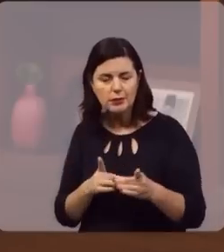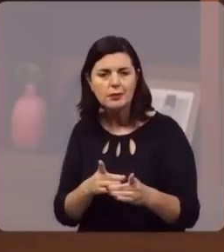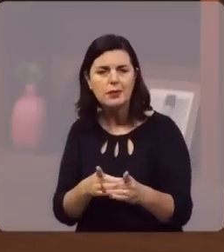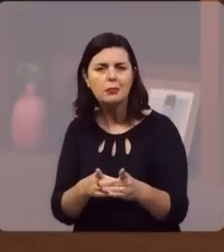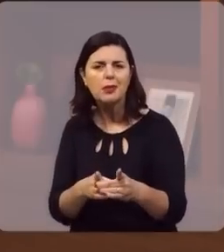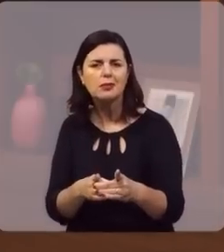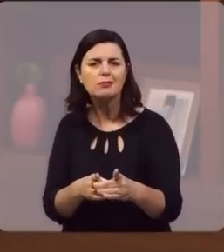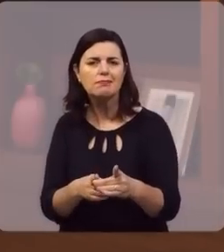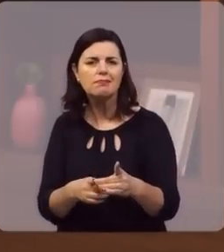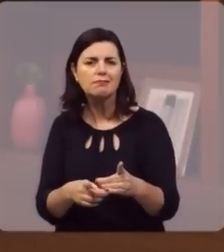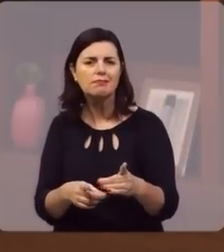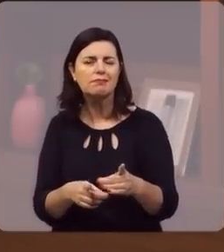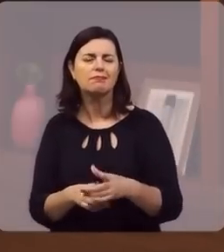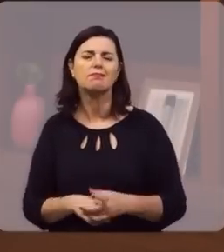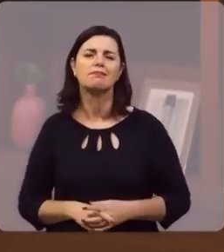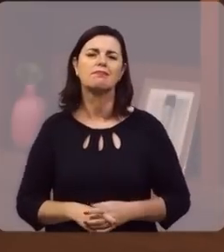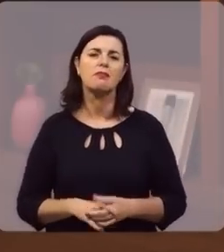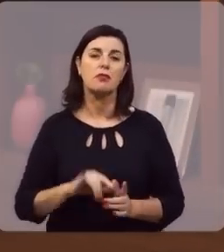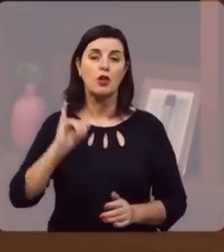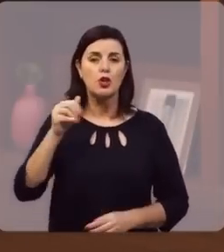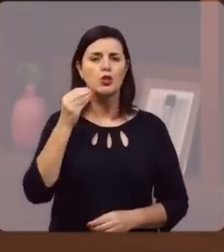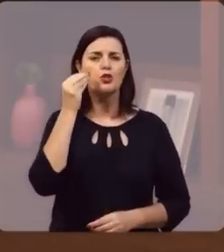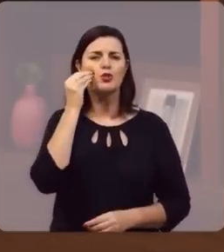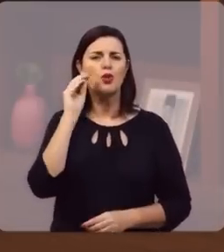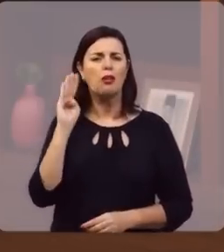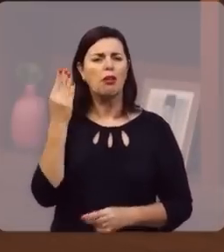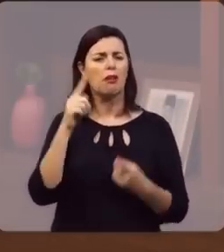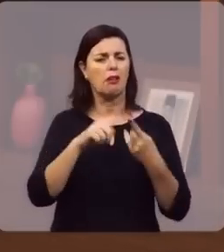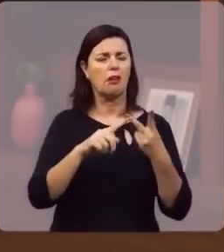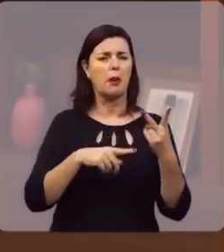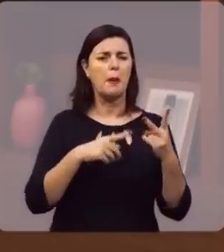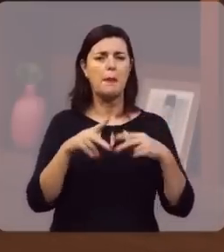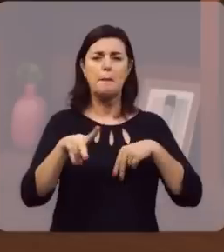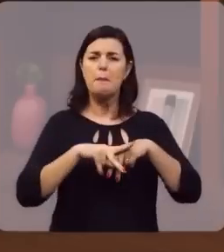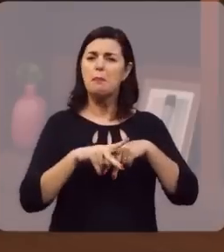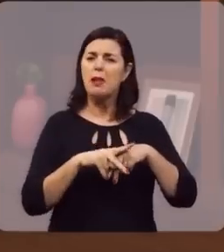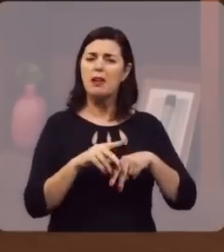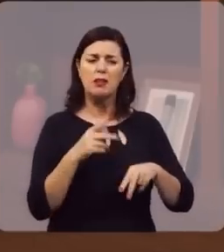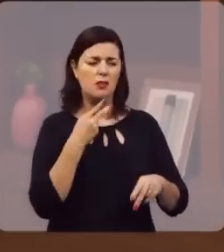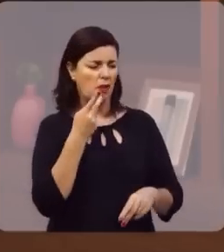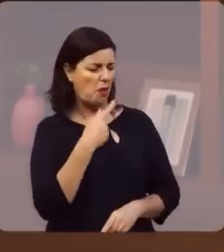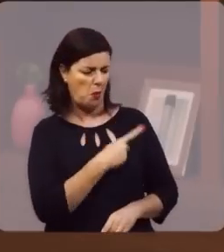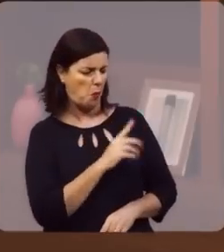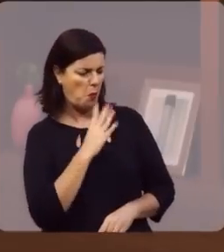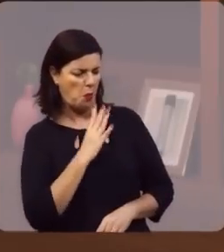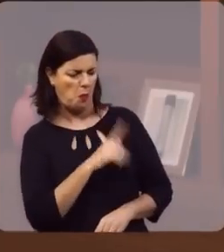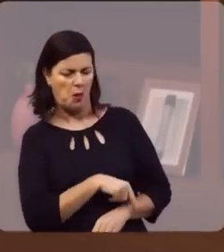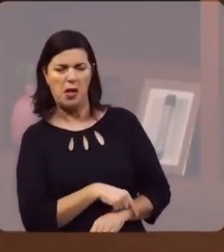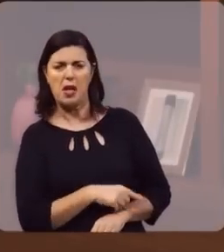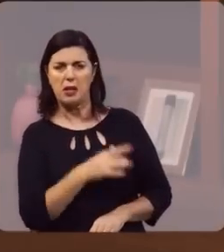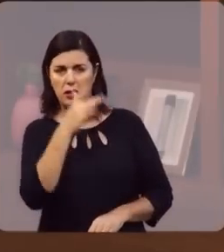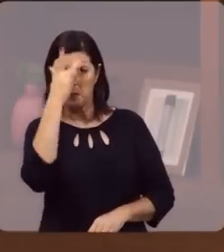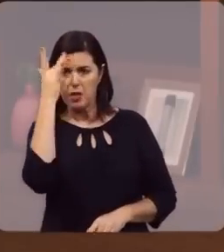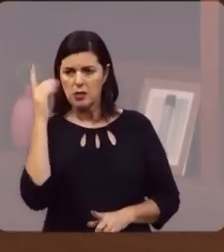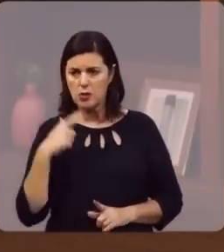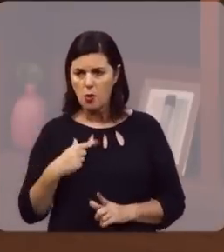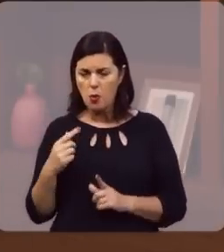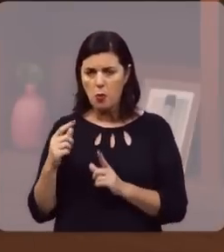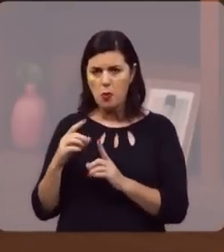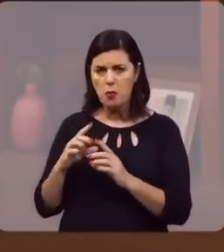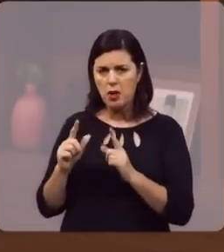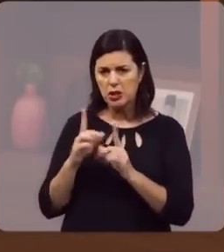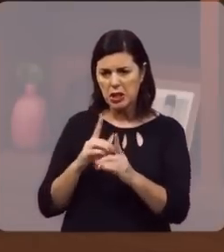discípulos o Judas o traiu Pedro negou e os demais acovardados se